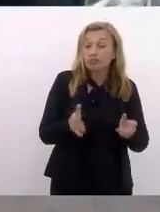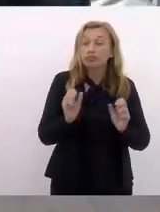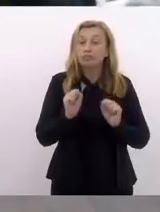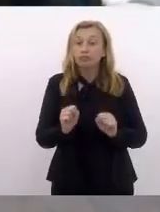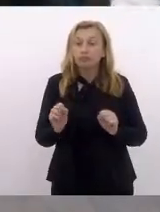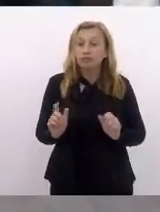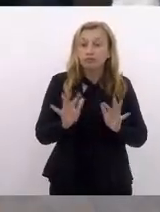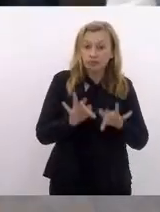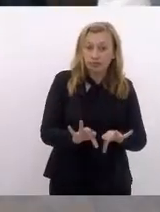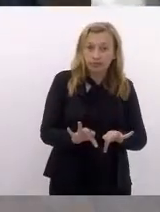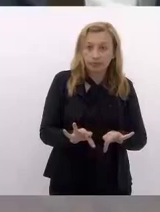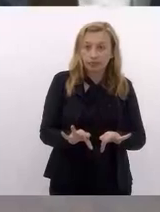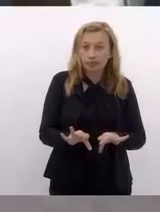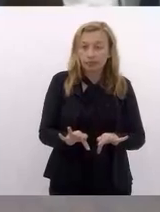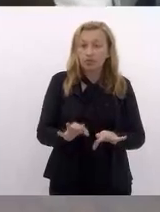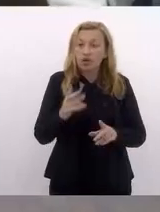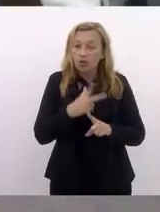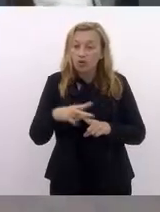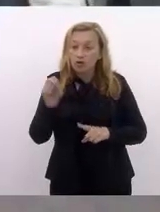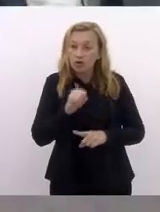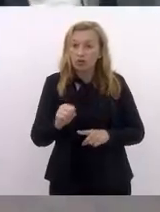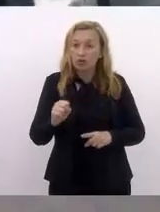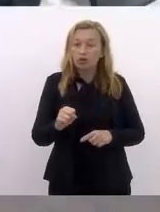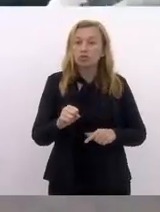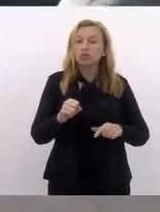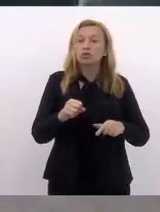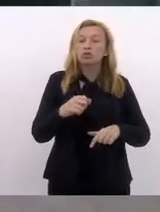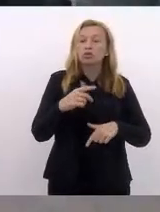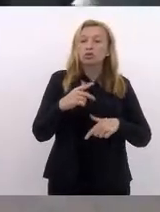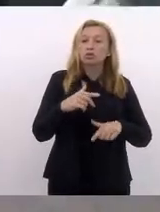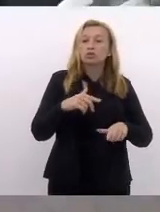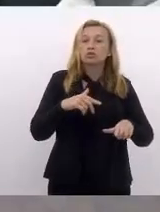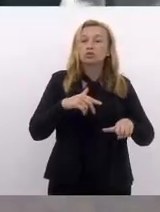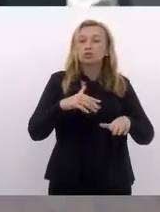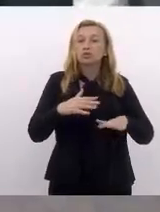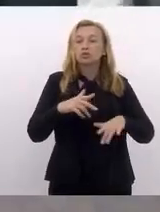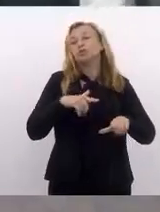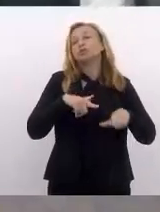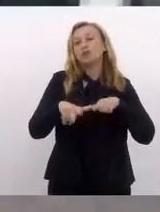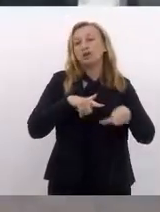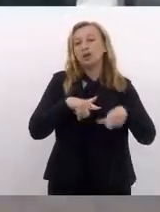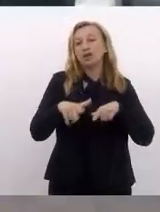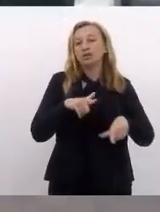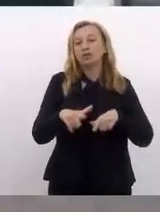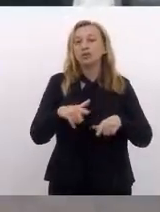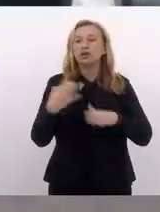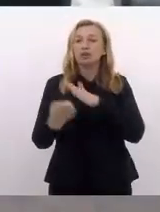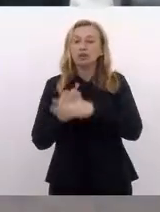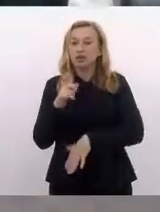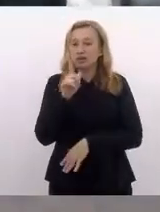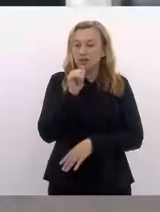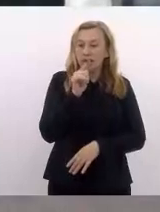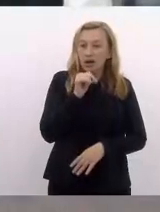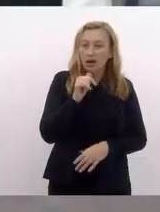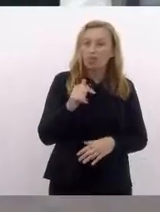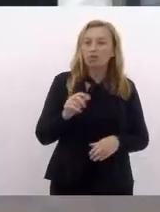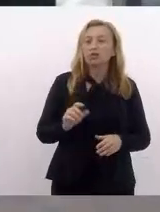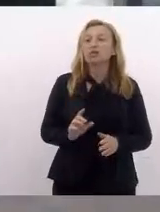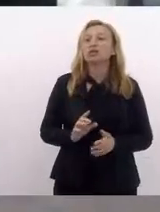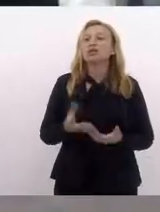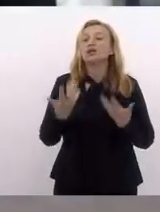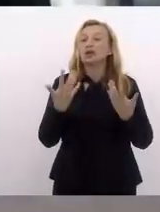terminar se concluísse com a vitória do Trabalhador Cedae ano antes do fim do nosso legislativo aos legislativos